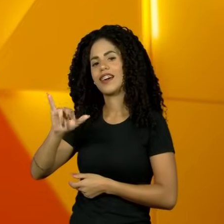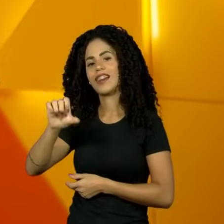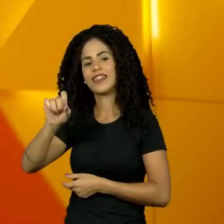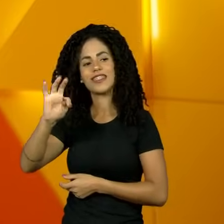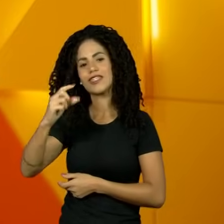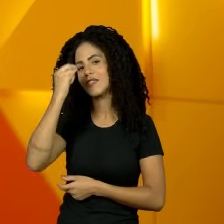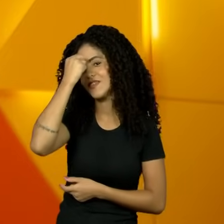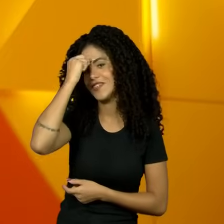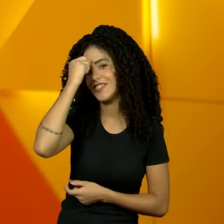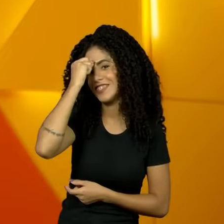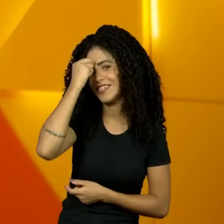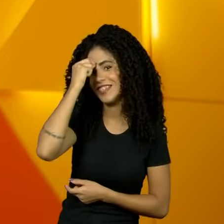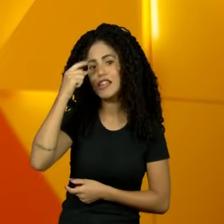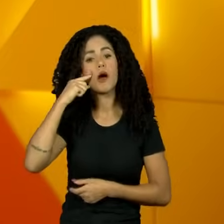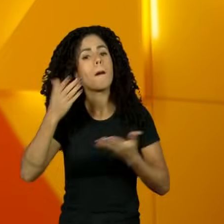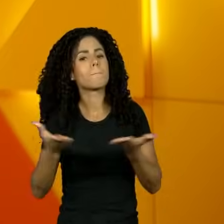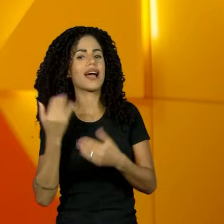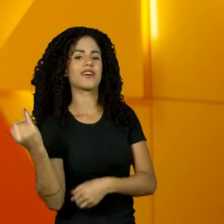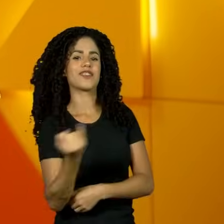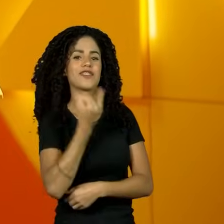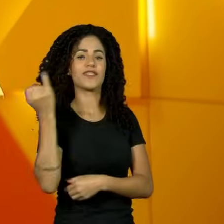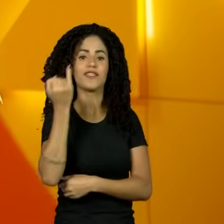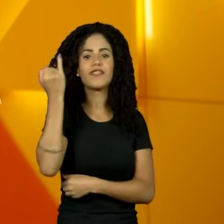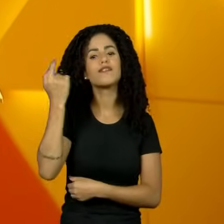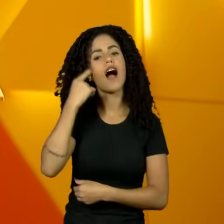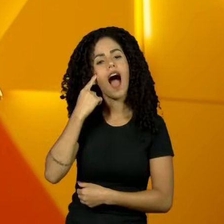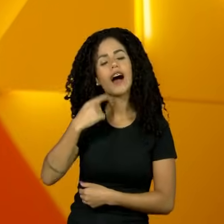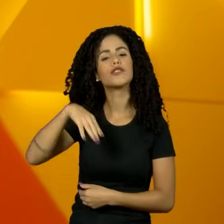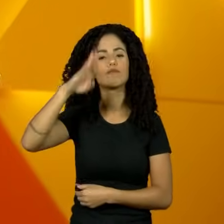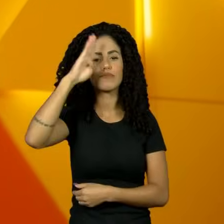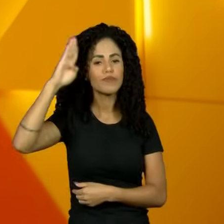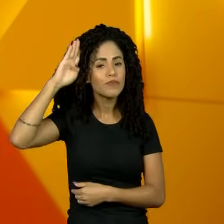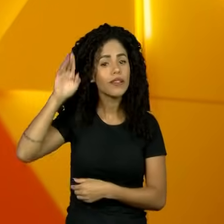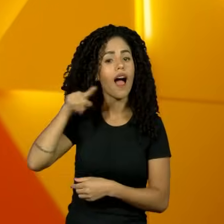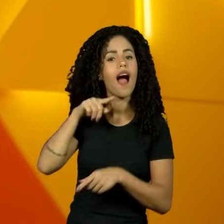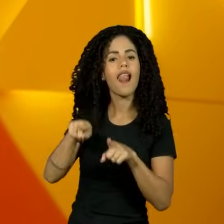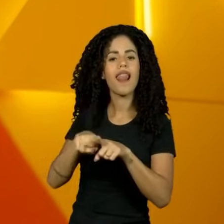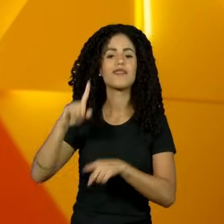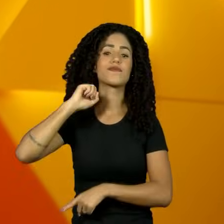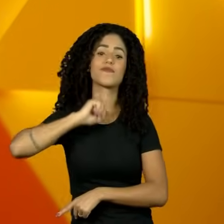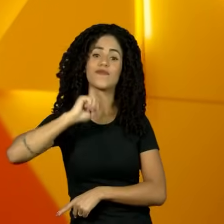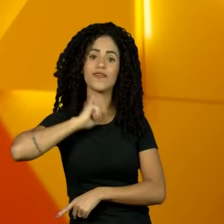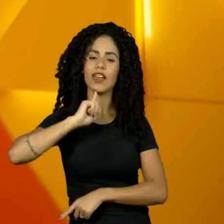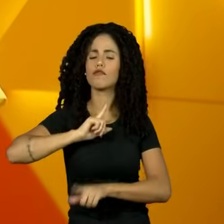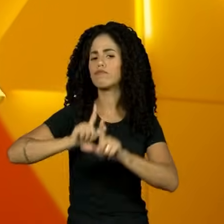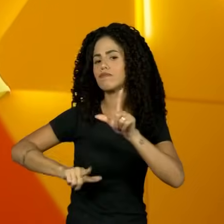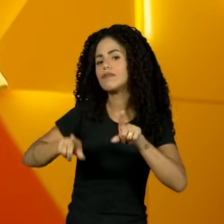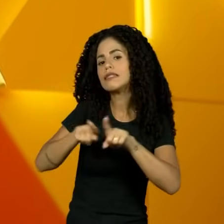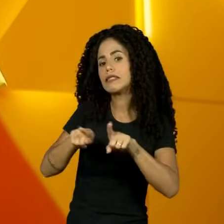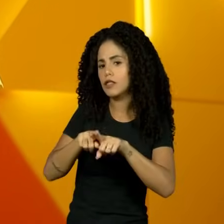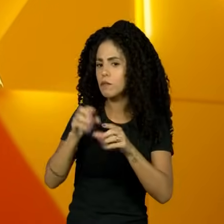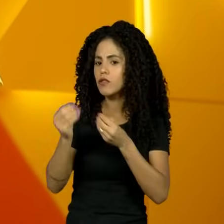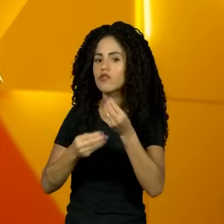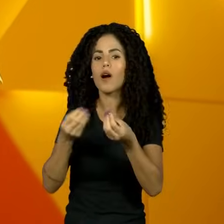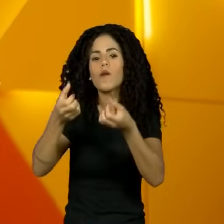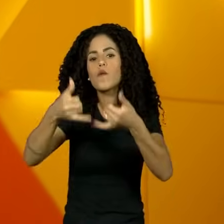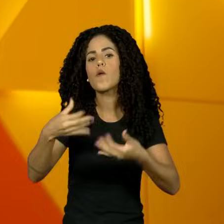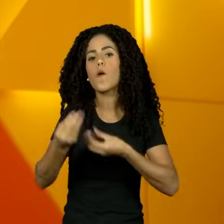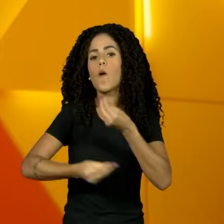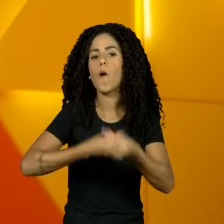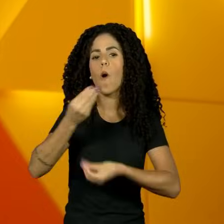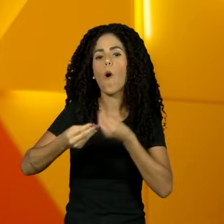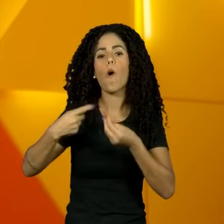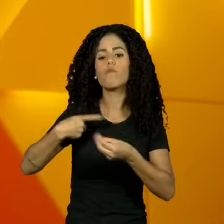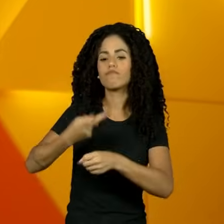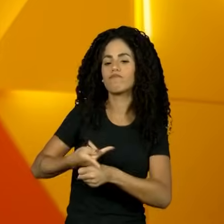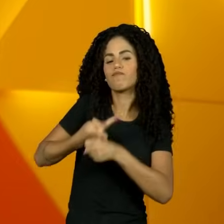foi eleita para ocupar a cadeira de número 40 da Academia Mineira de Letras. Além disso, ela já foi condecorada, gente, com o título